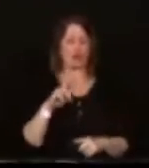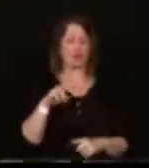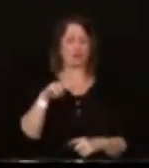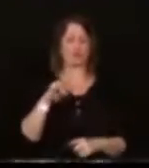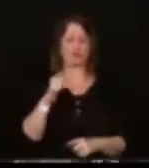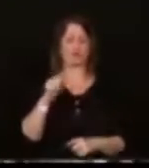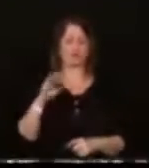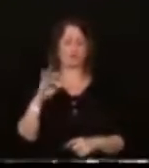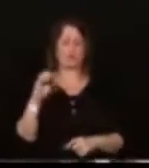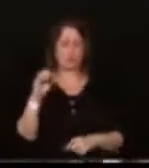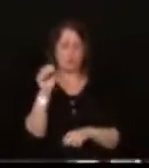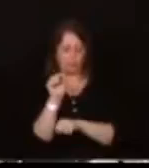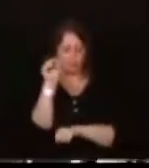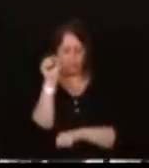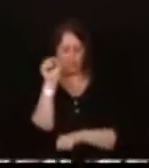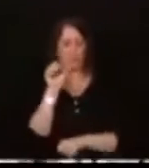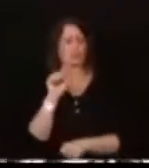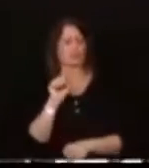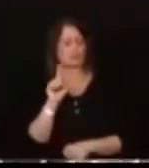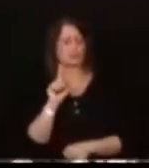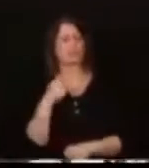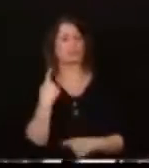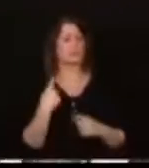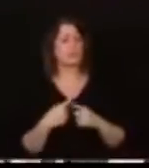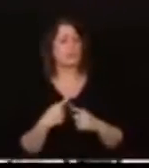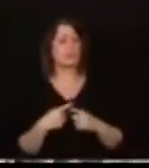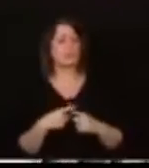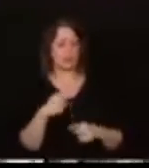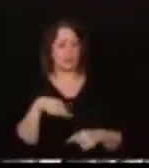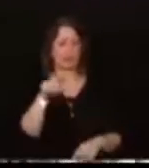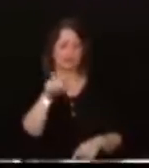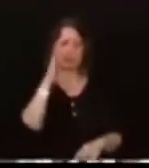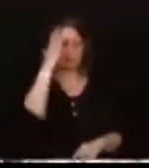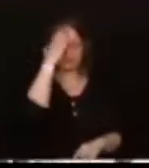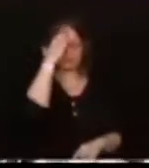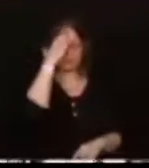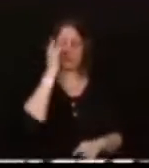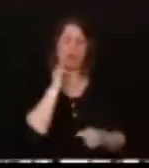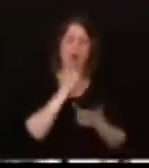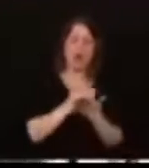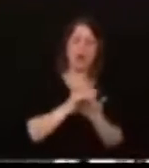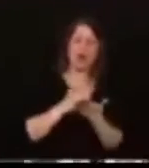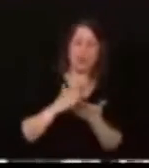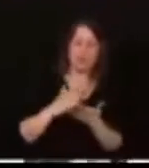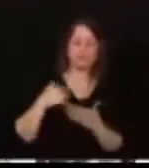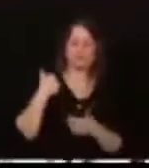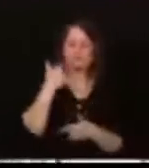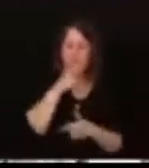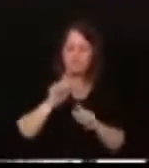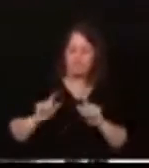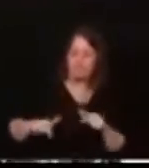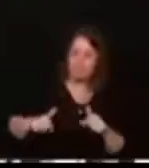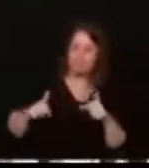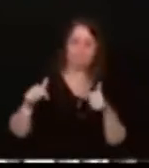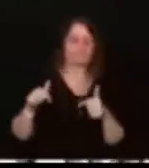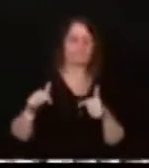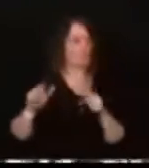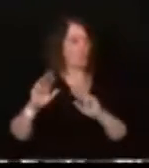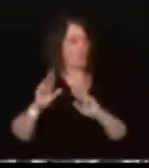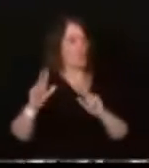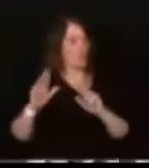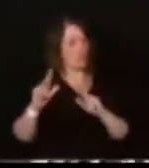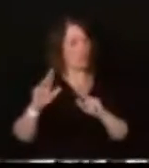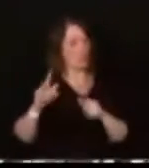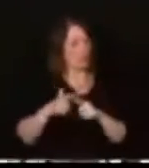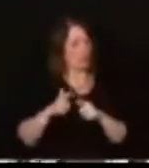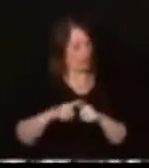A questão econômica, vocês sabem que começam a ser superadas. Não é um problema